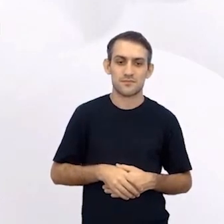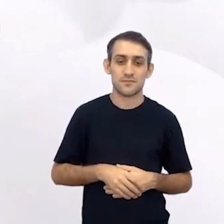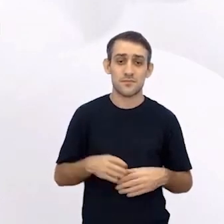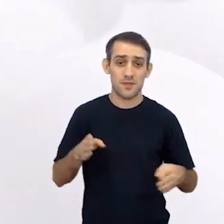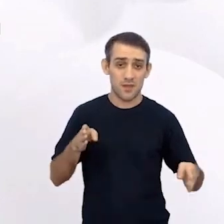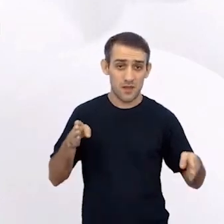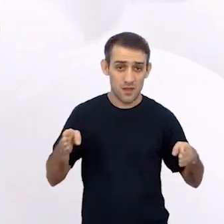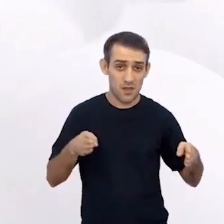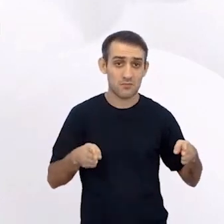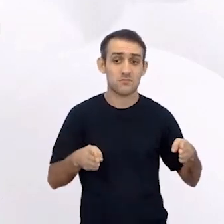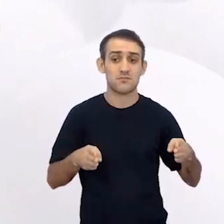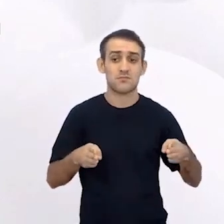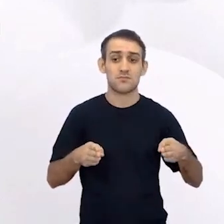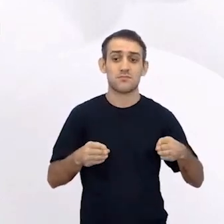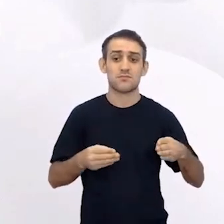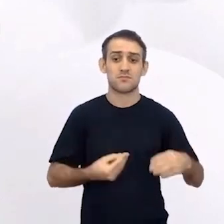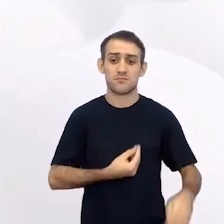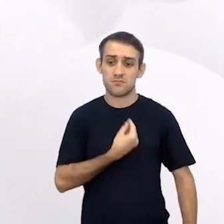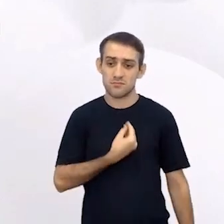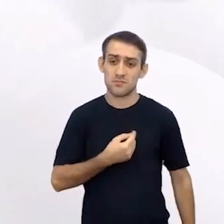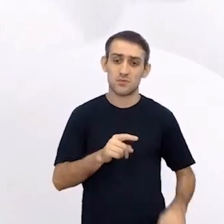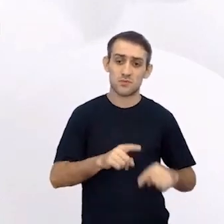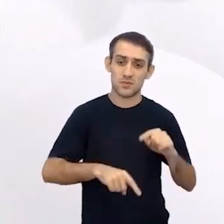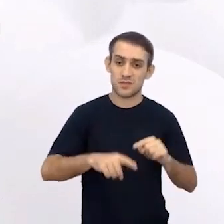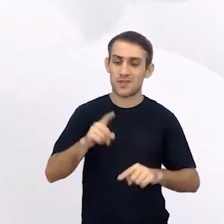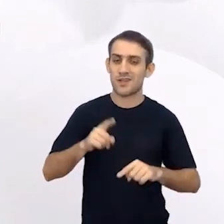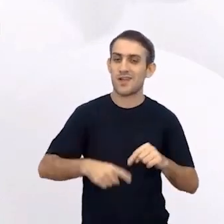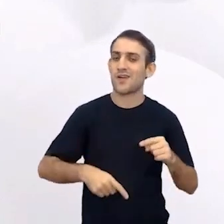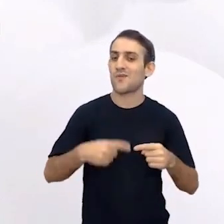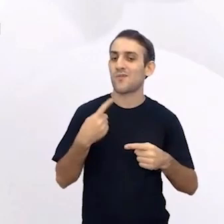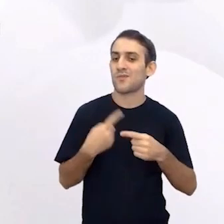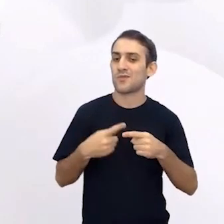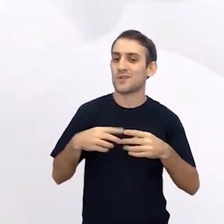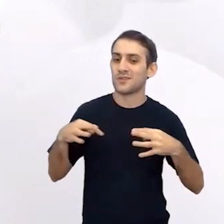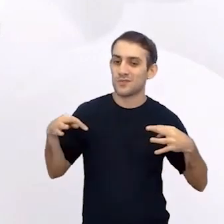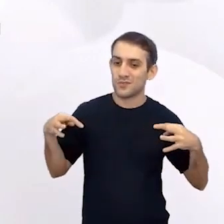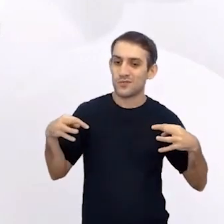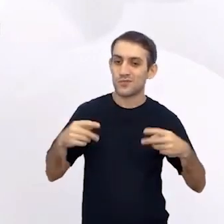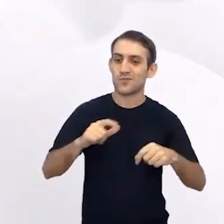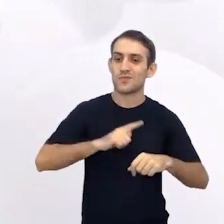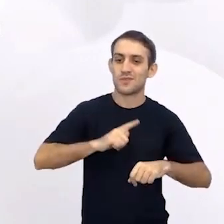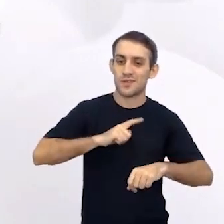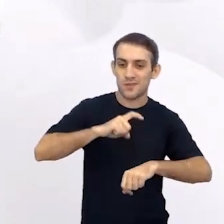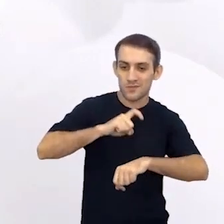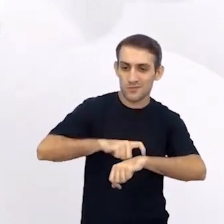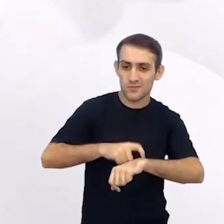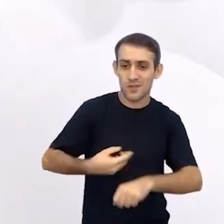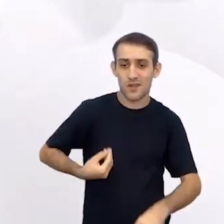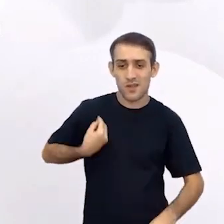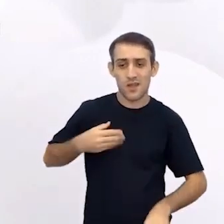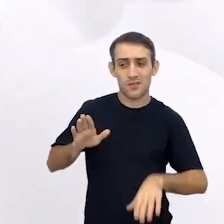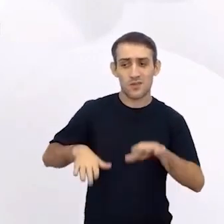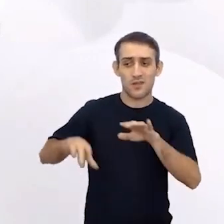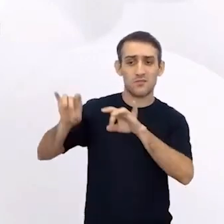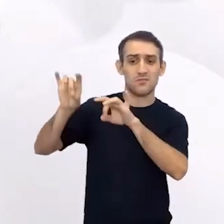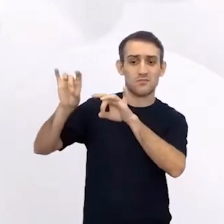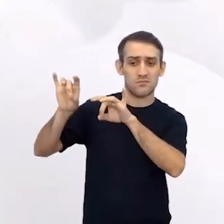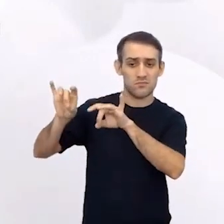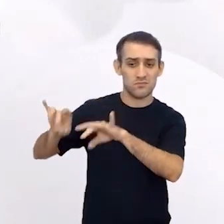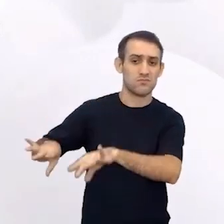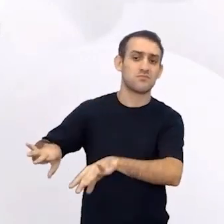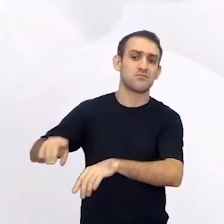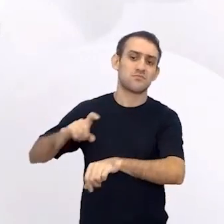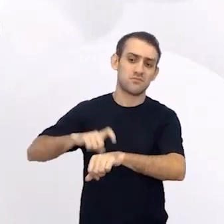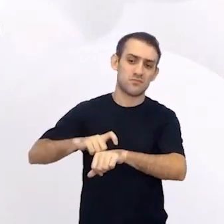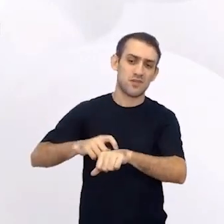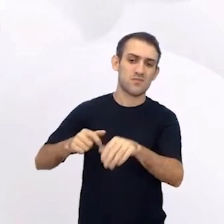O ciclo de vida dos produtos, né? Que tudo isso tem um tempo de vida, geralmente é descartável, por menos